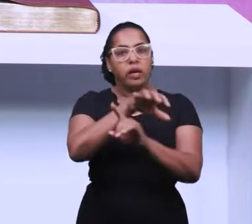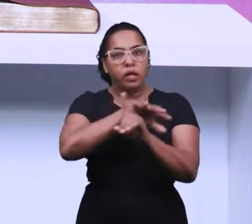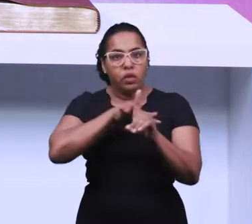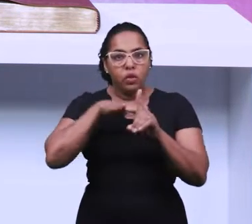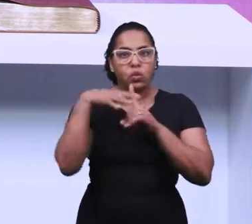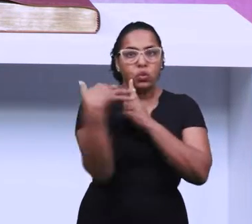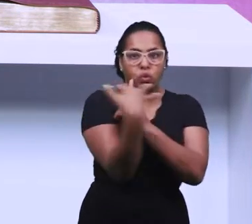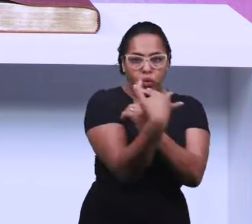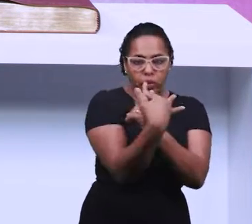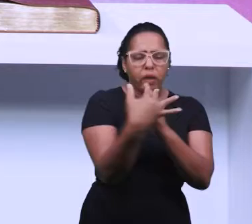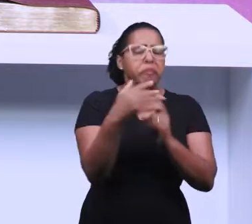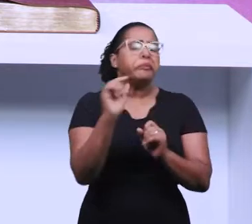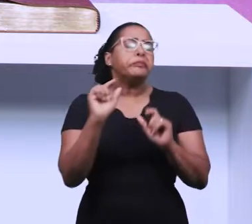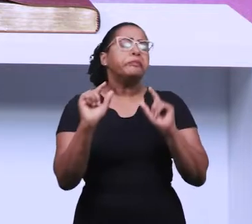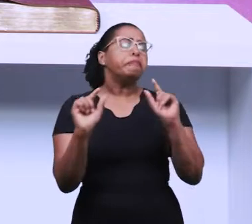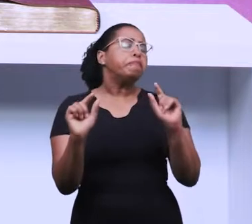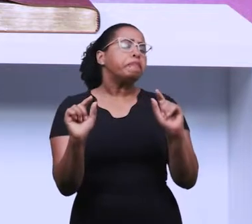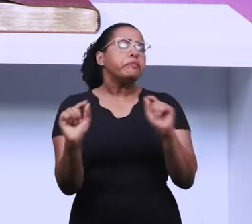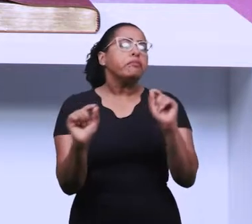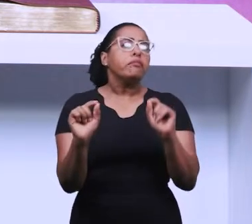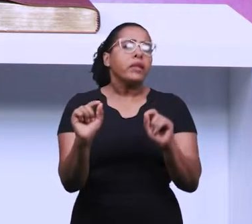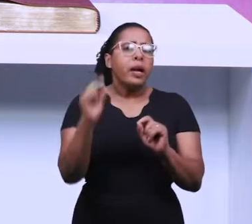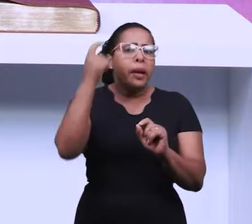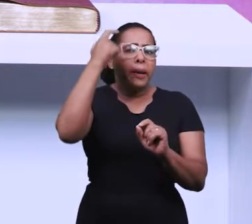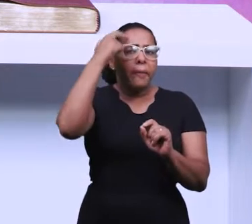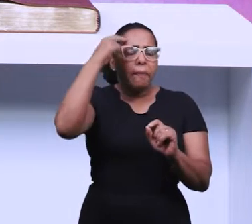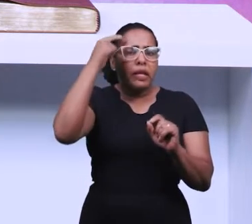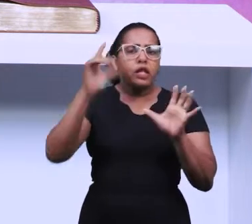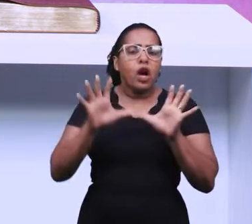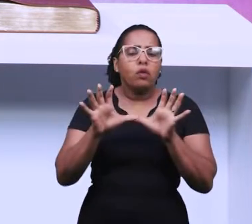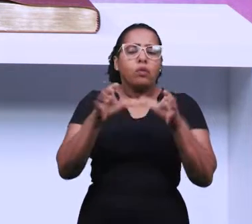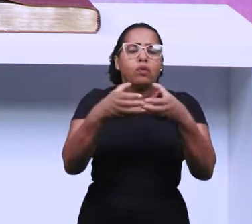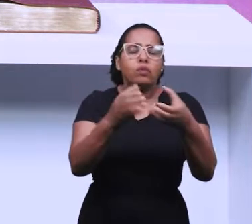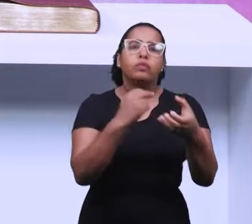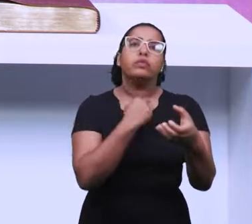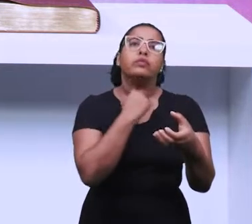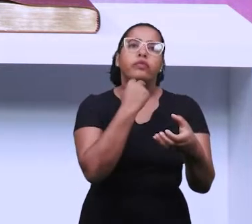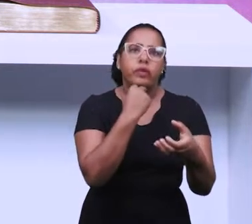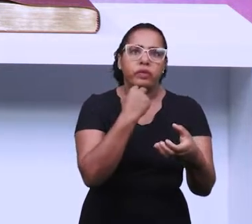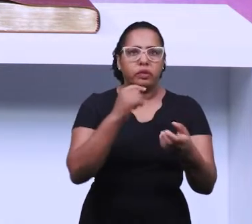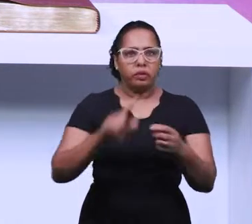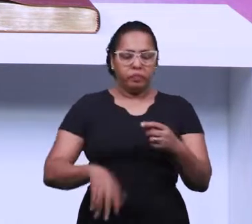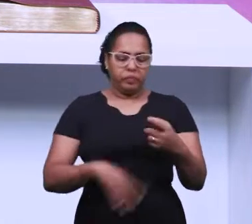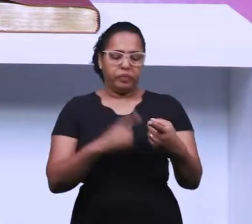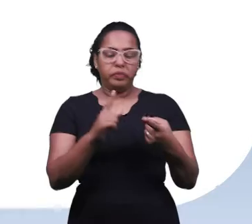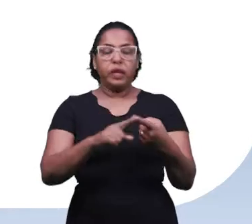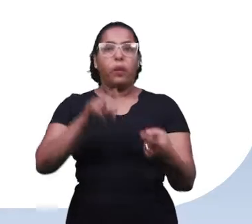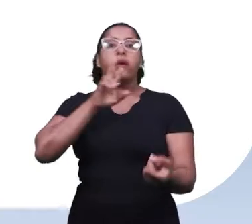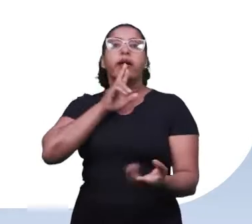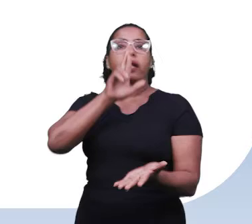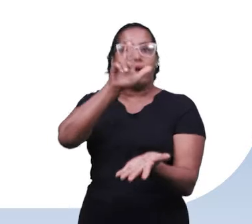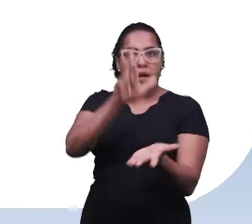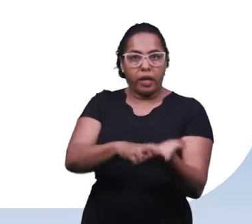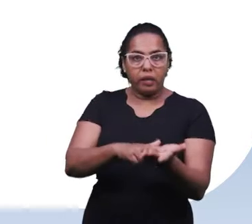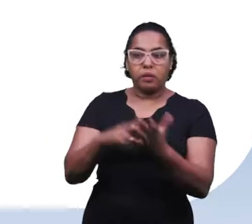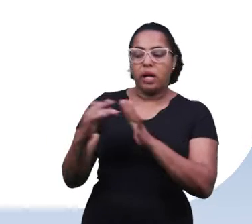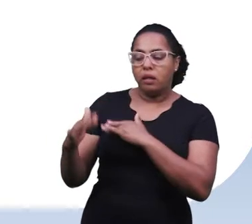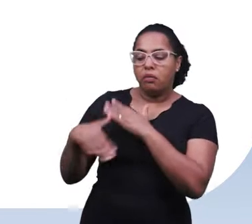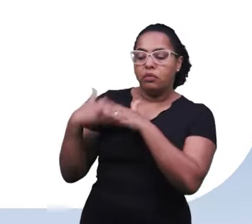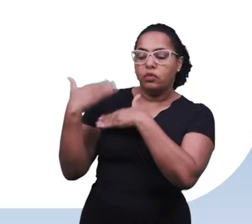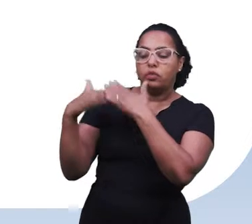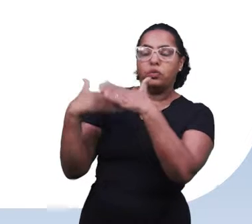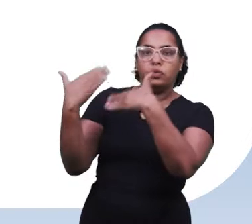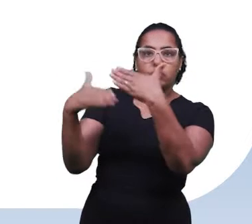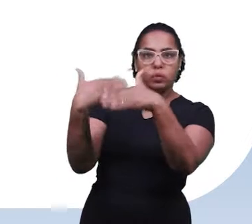Vamos pensar no conjunto voz. Como falamos, ela é resultado desse